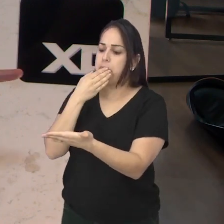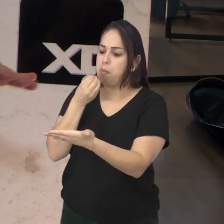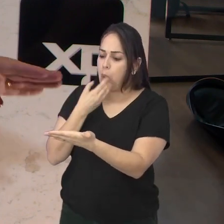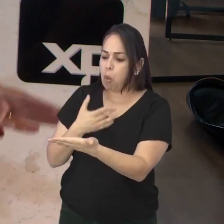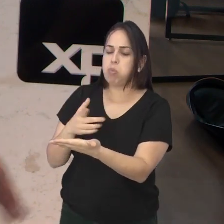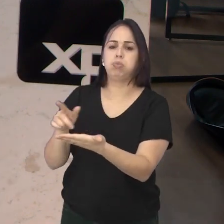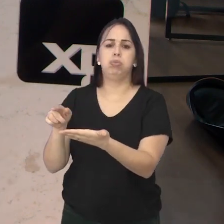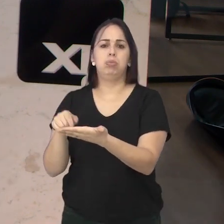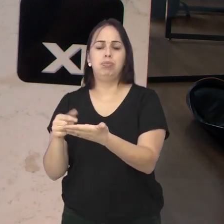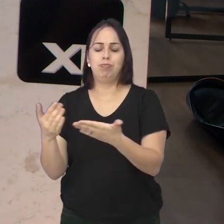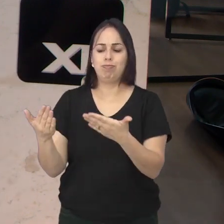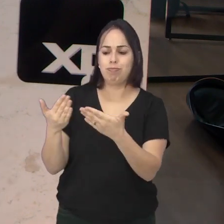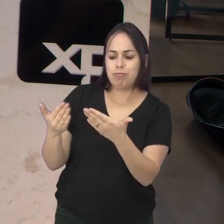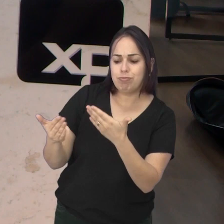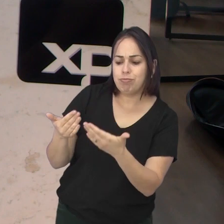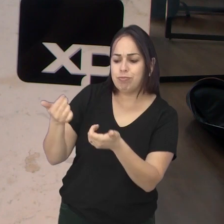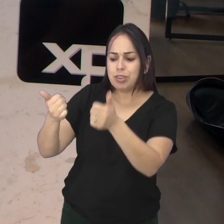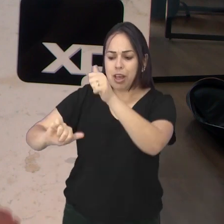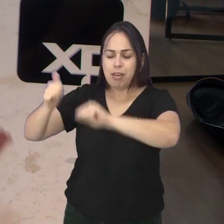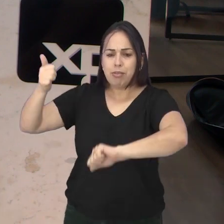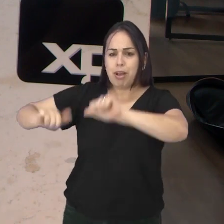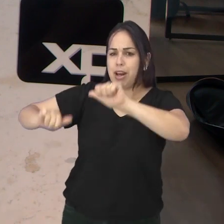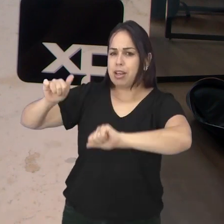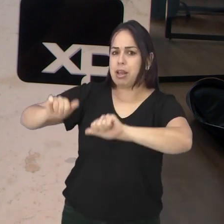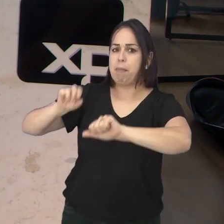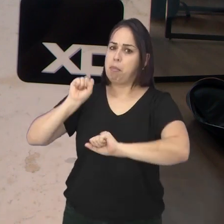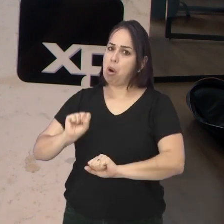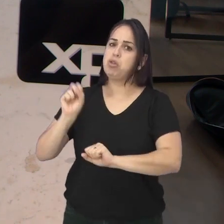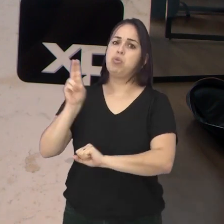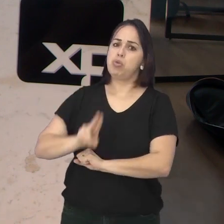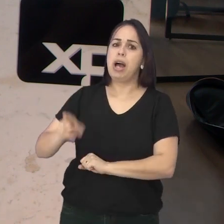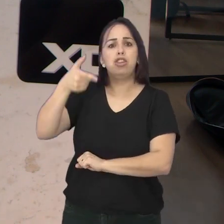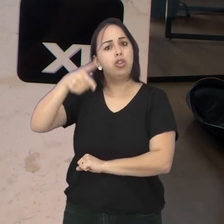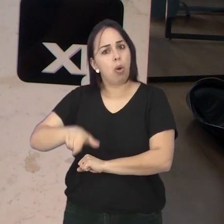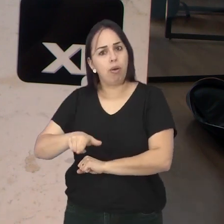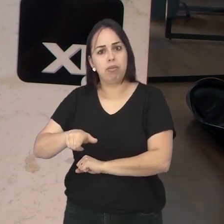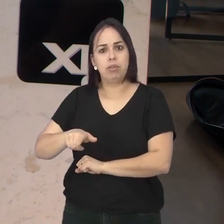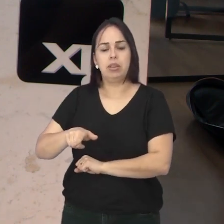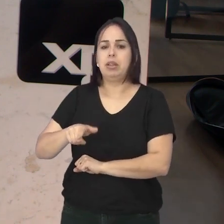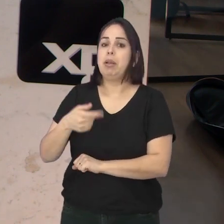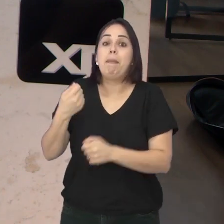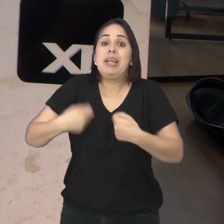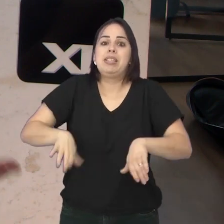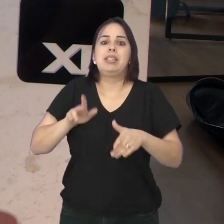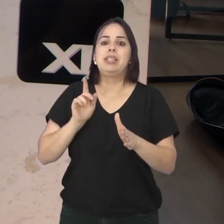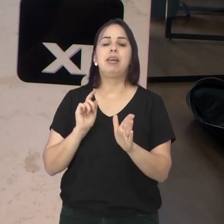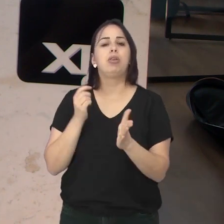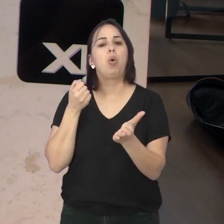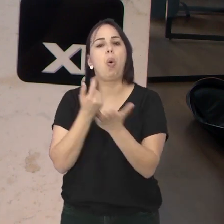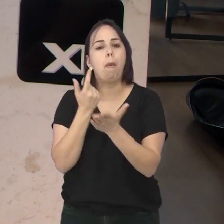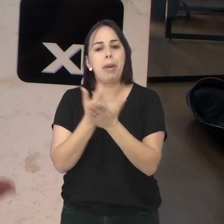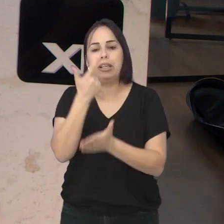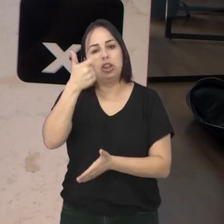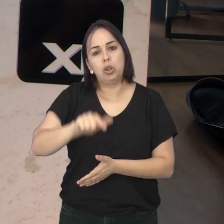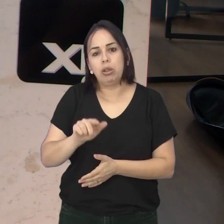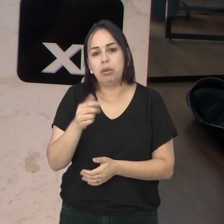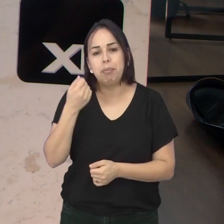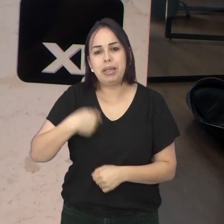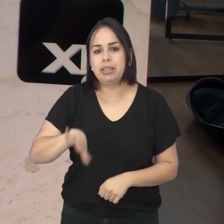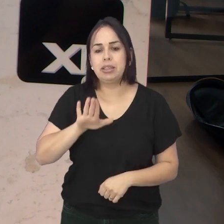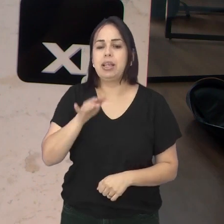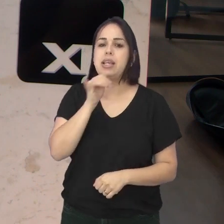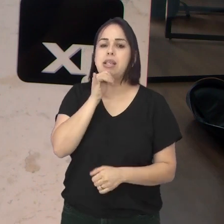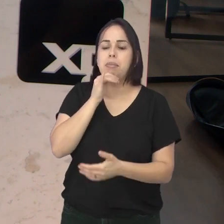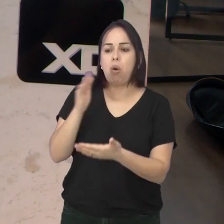tudo em cima da mesa, avalia aquilo que possa ser reutilizado e que não precisa ser comprado novamente, e até